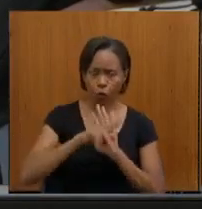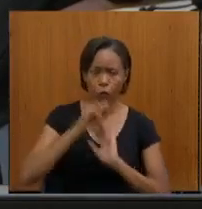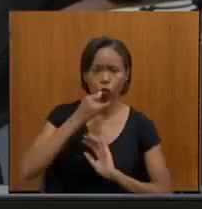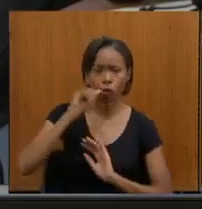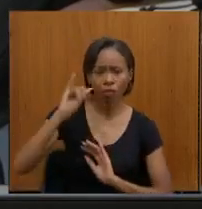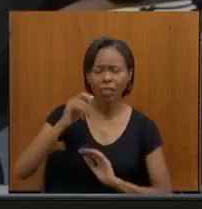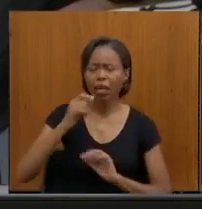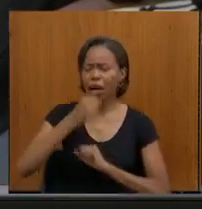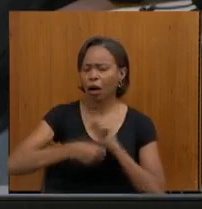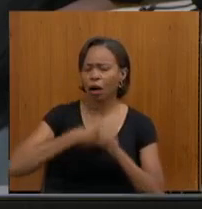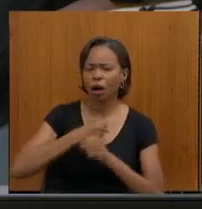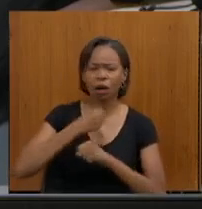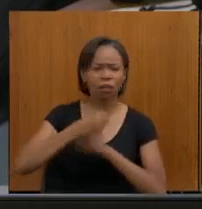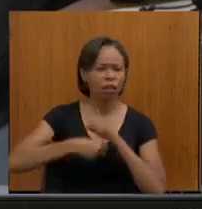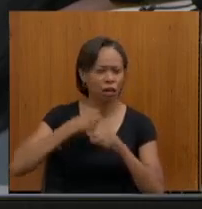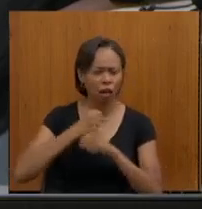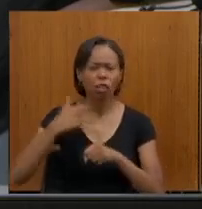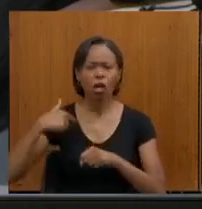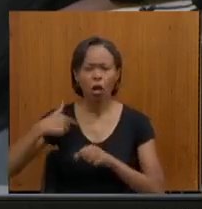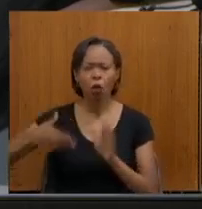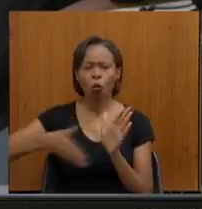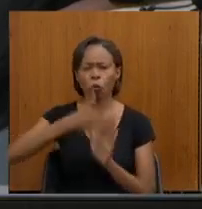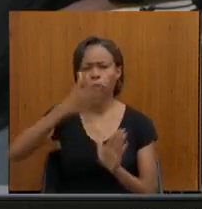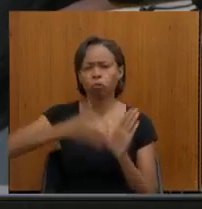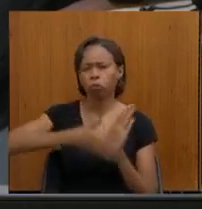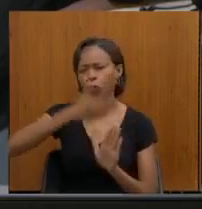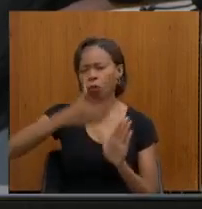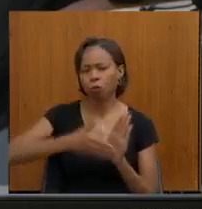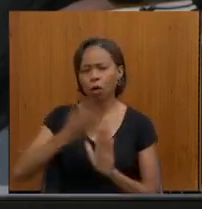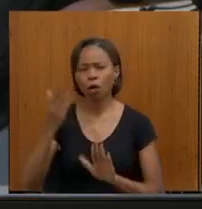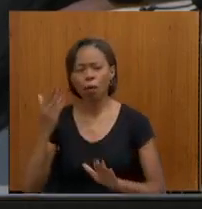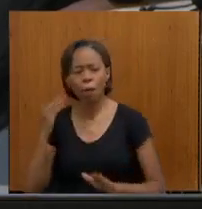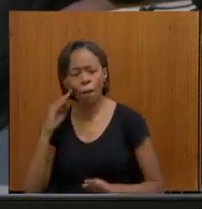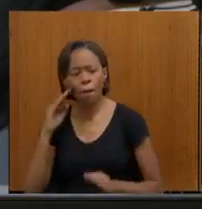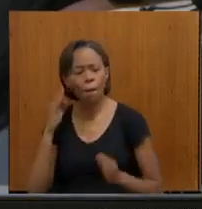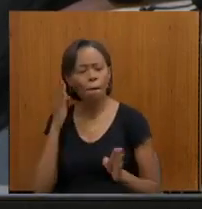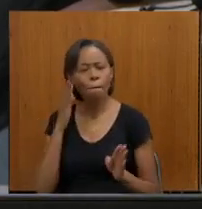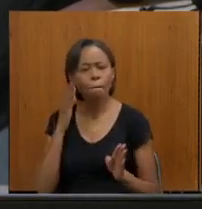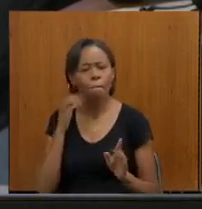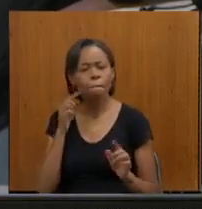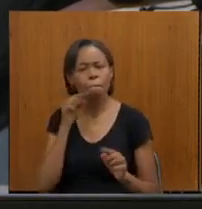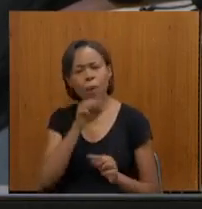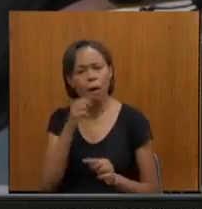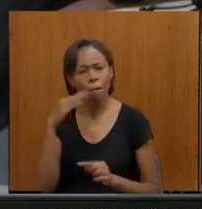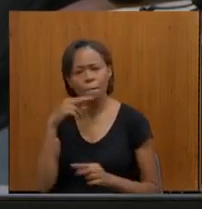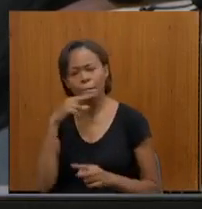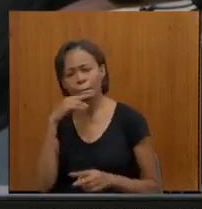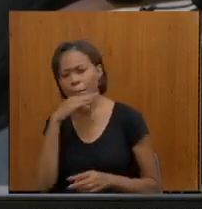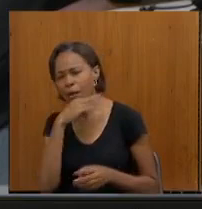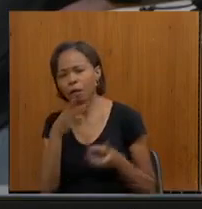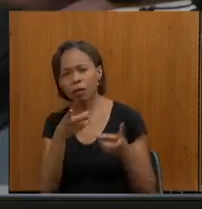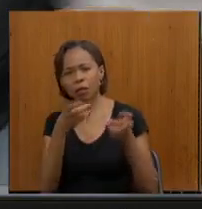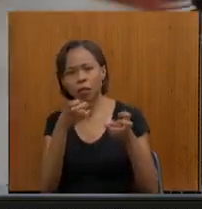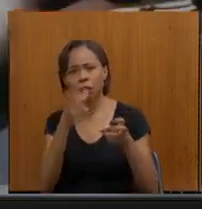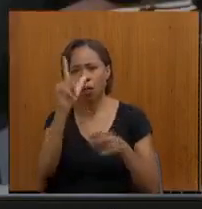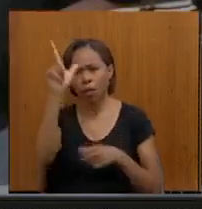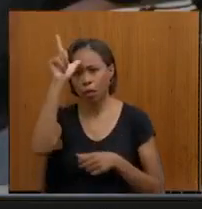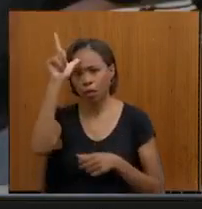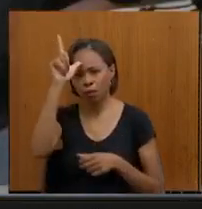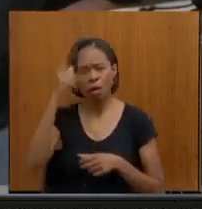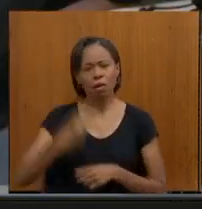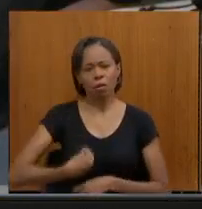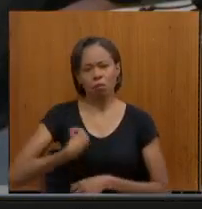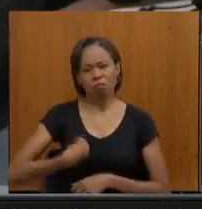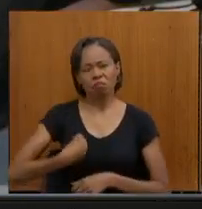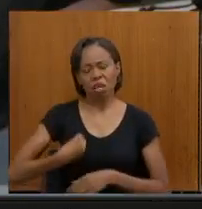fotovoltaica então e a participação é da Alemanha muito importante para que